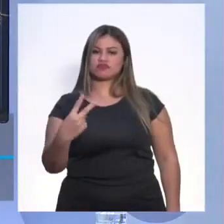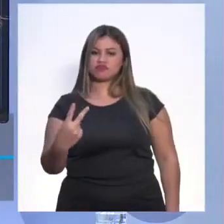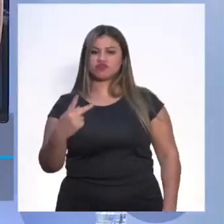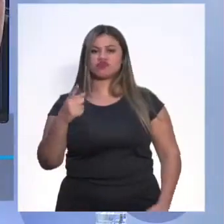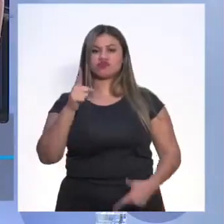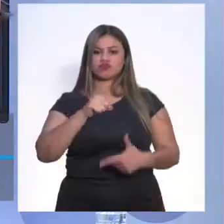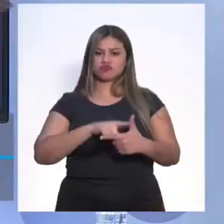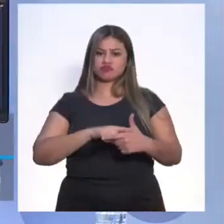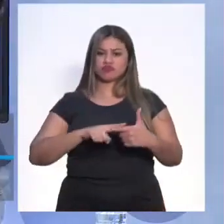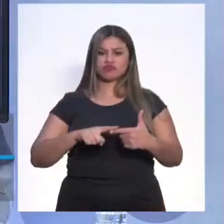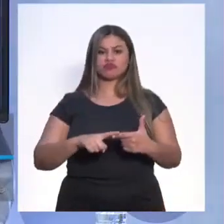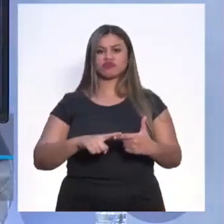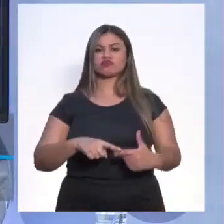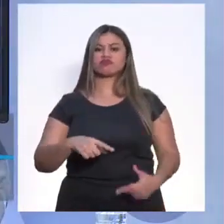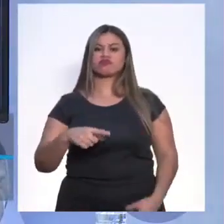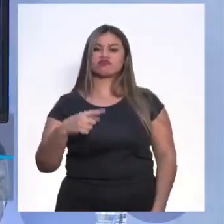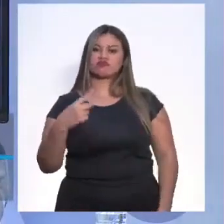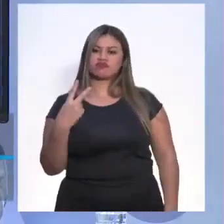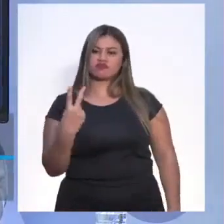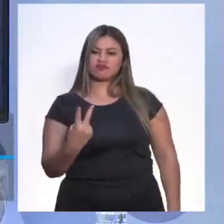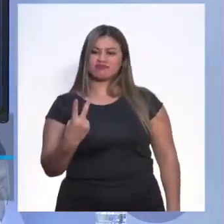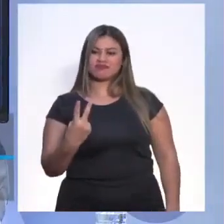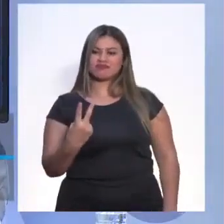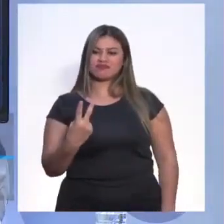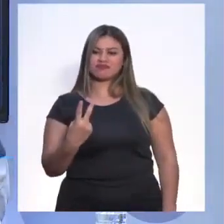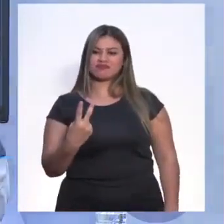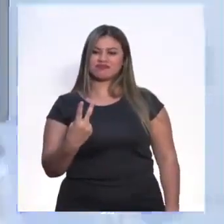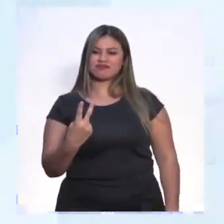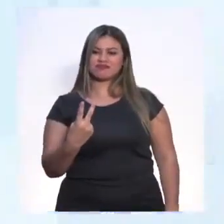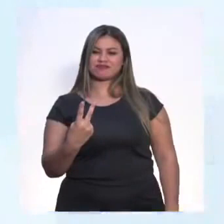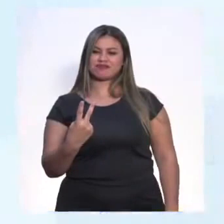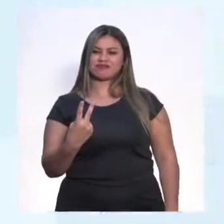72 é par. Divide por 2,